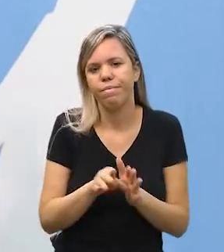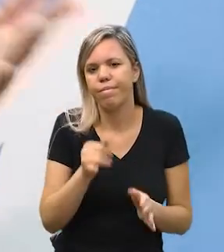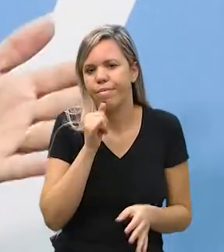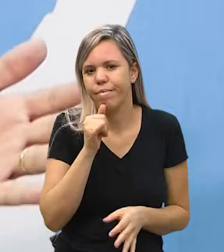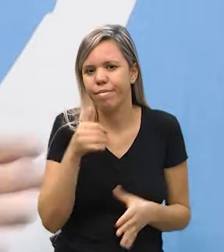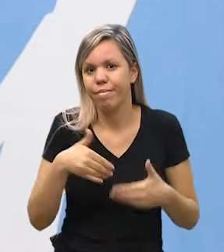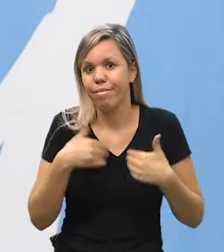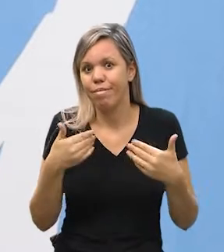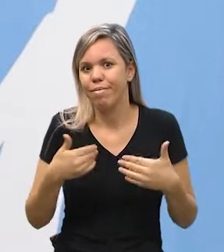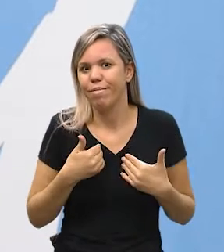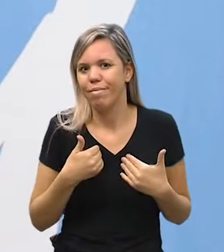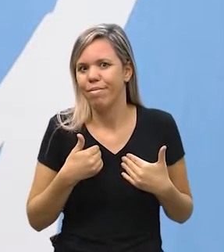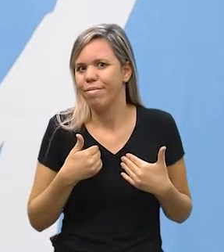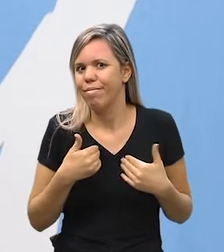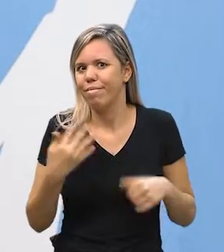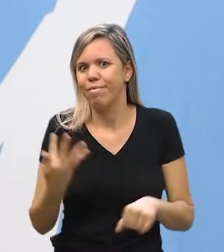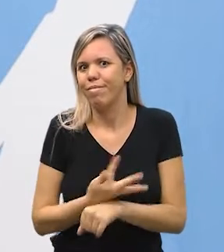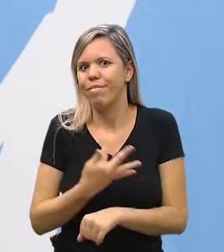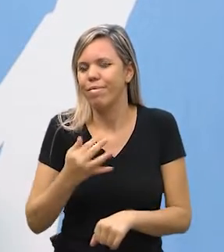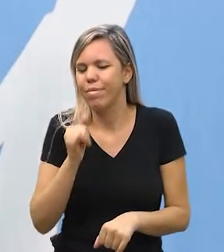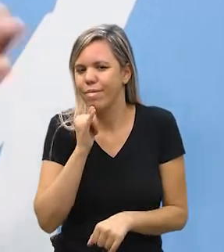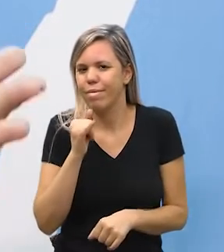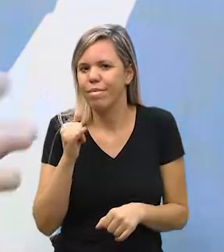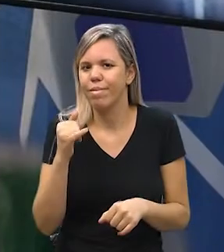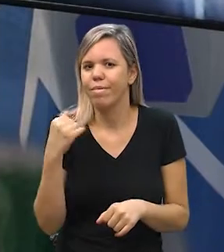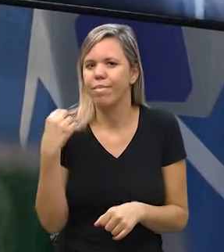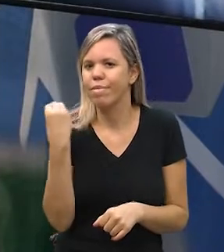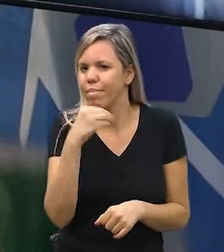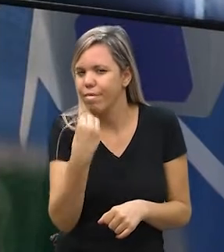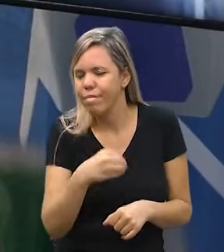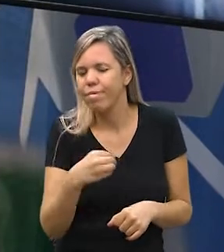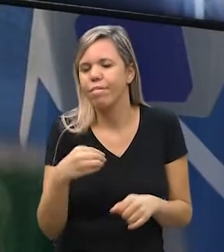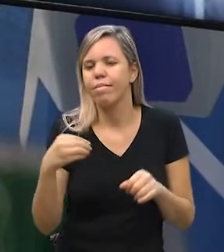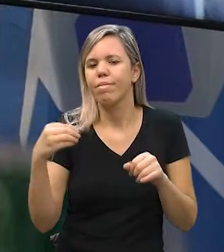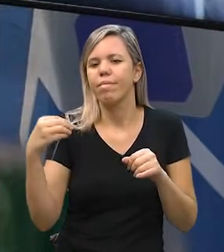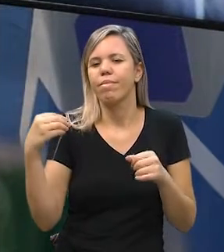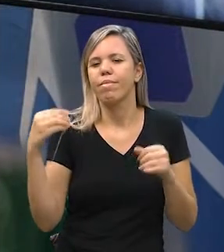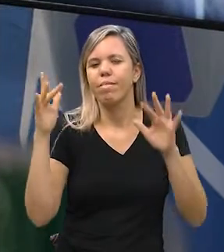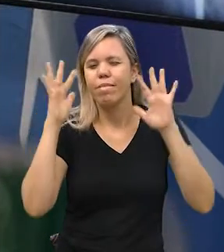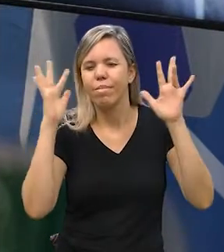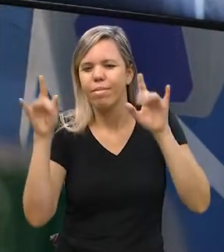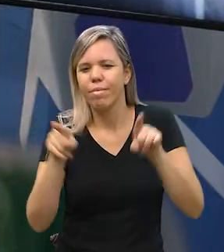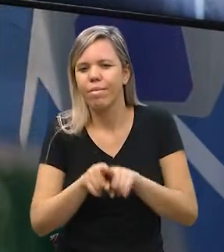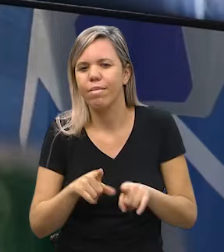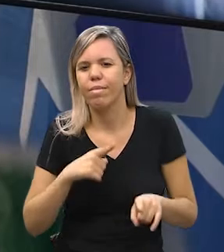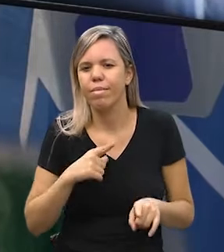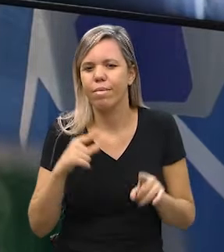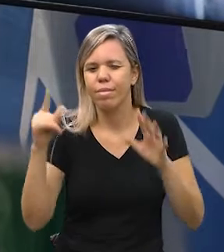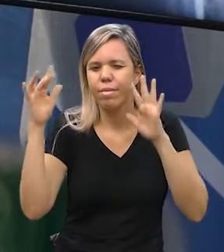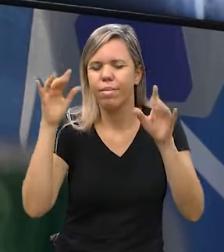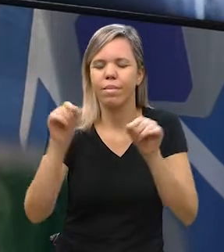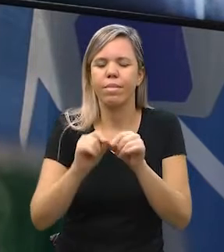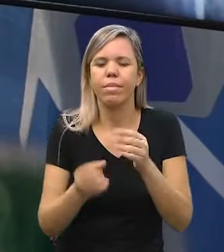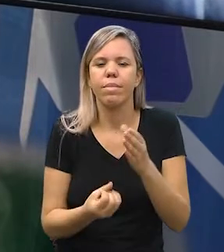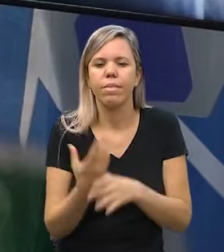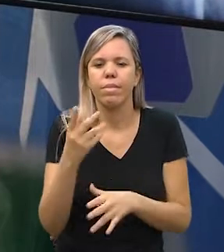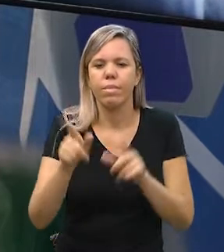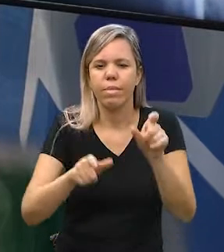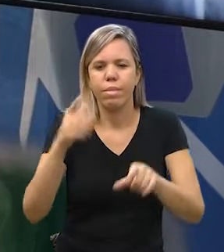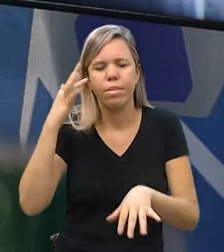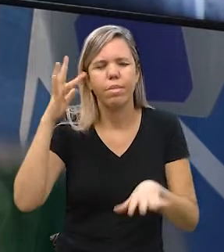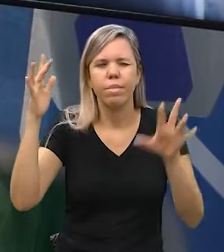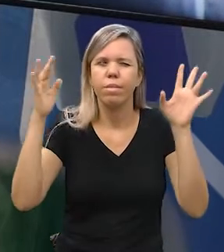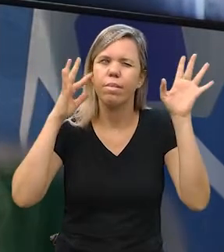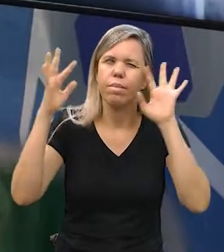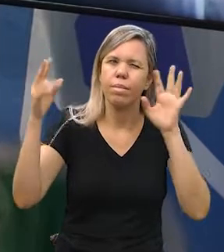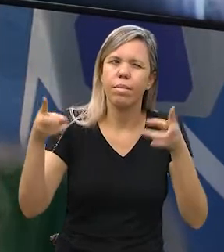do humor ácido, dessa ironia, muitas vezes, e dos delírios mesmo, que as pessoas